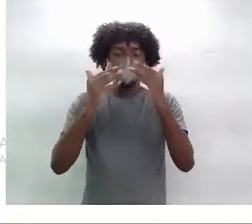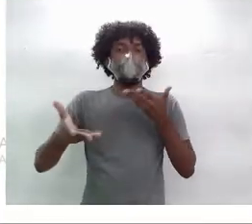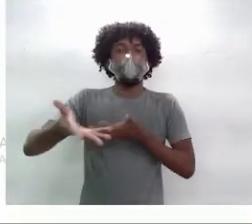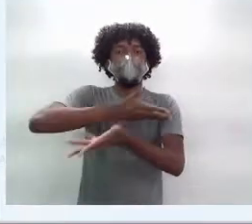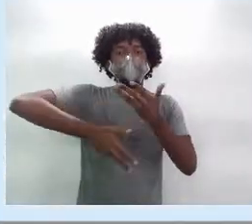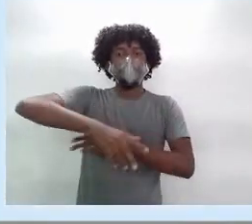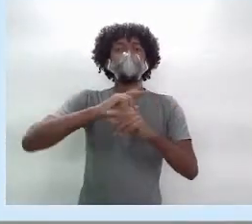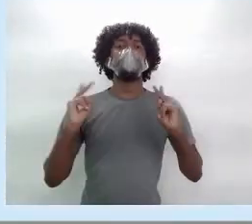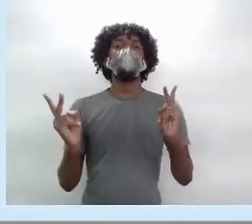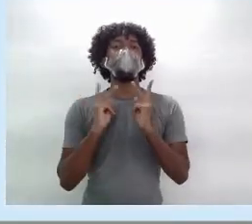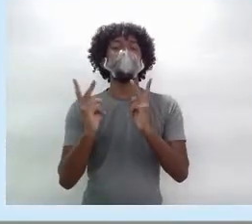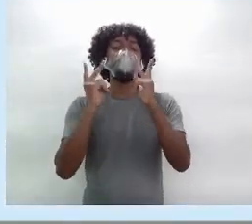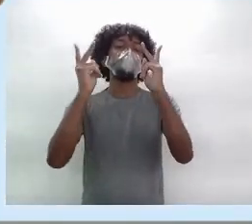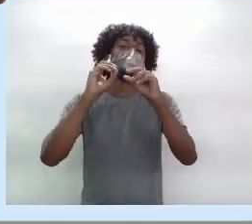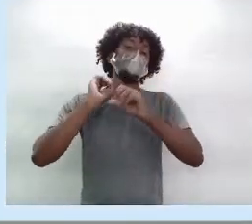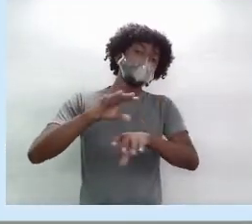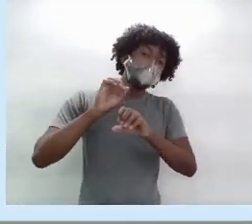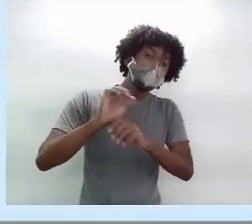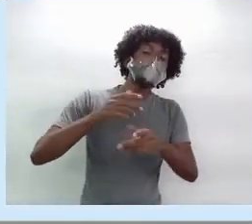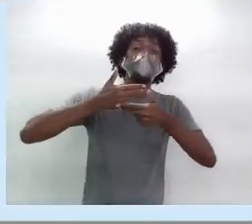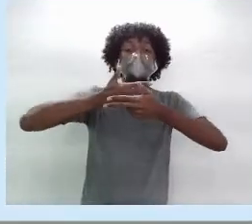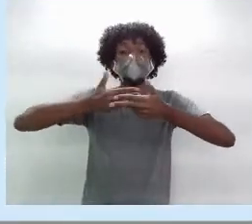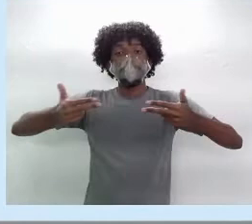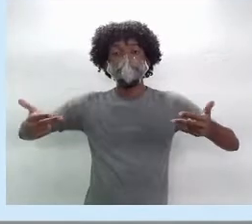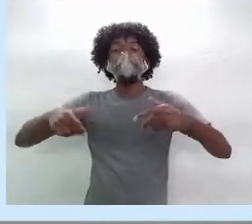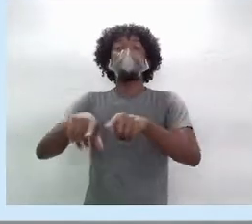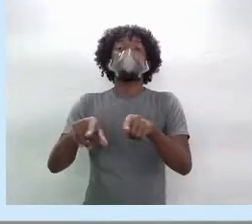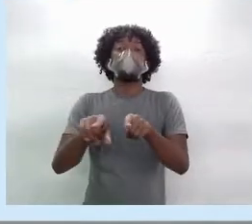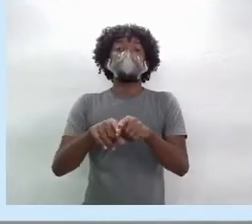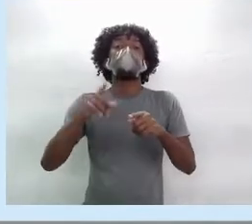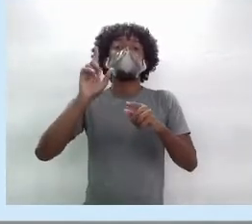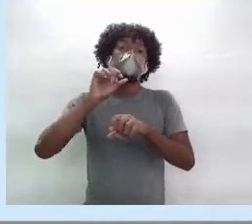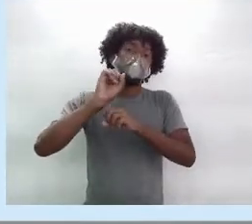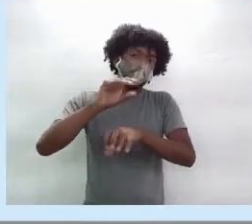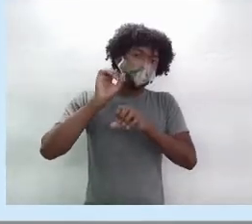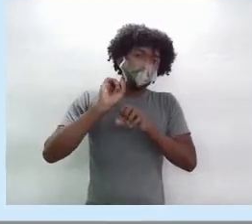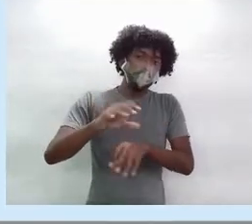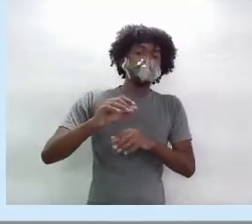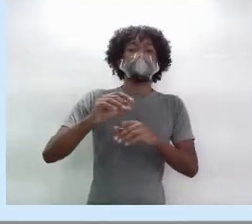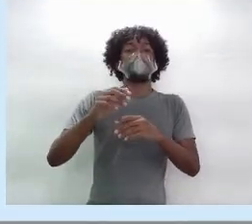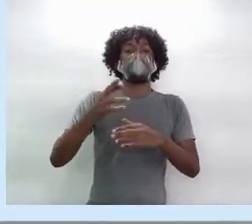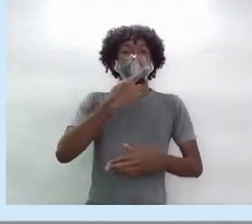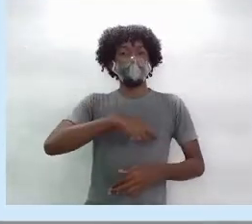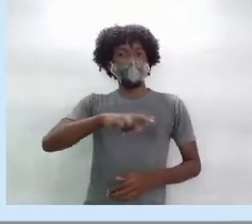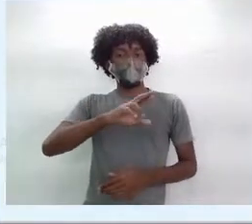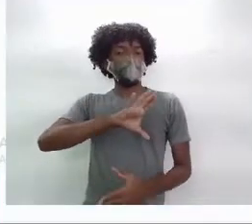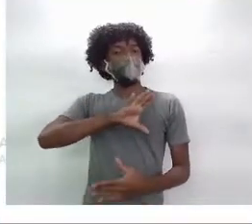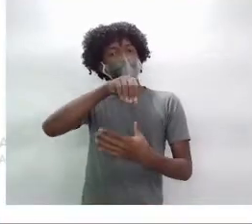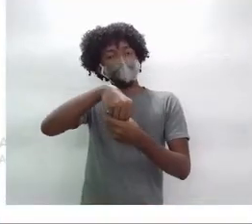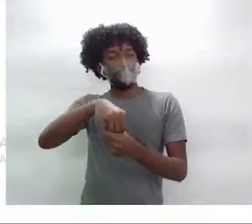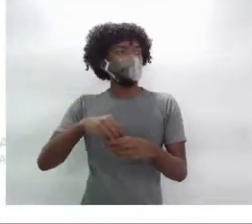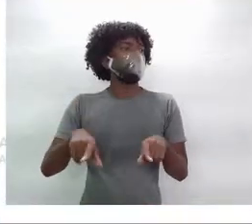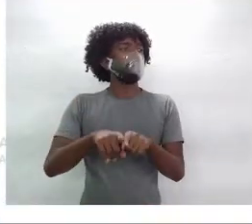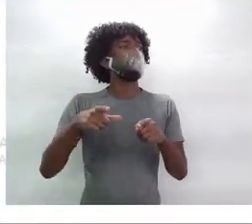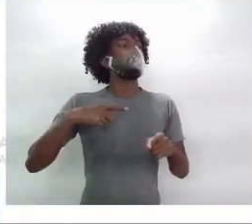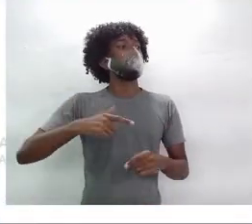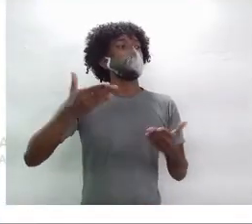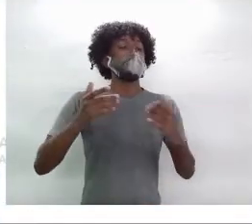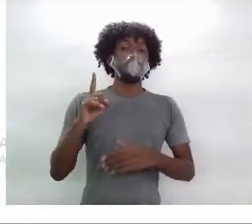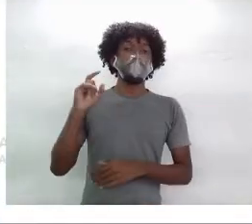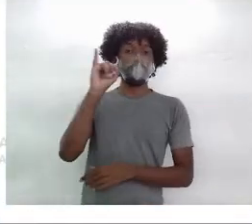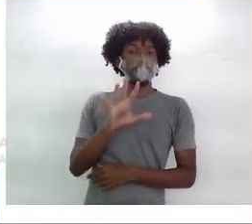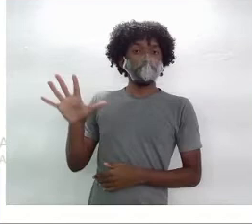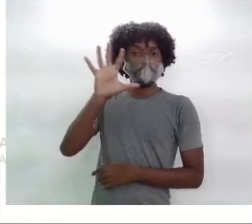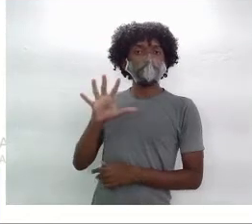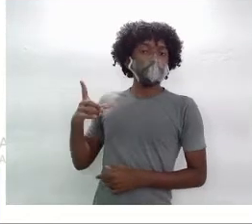a questão do ensino, certo? O ensino religioso. Então, aqui na tela, nós temos o nosso segundo encontro. Qual